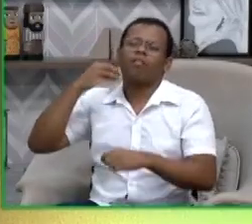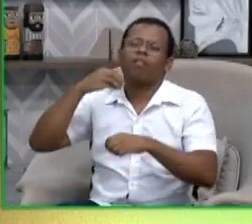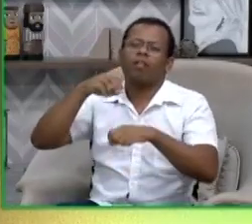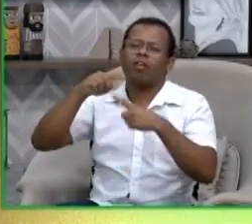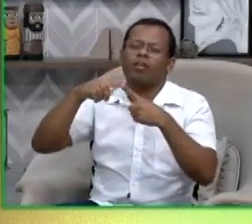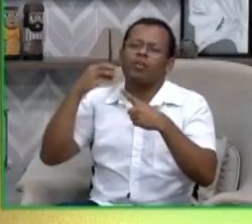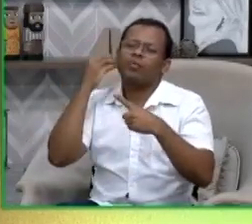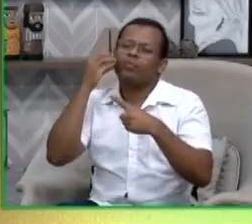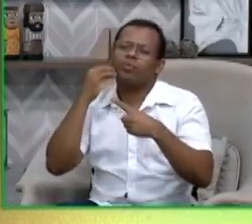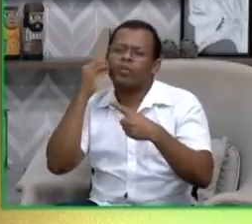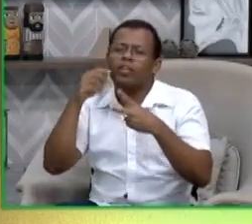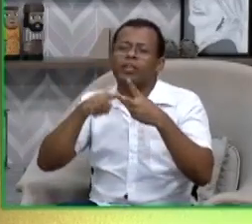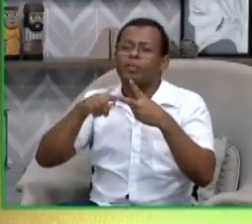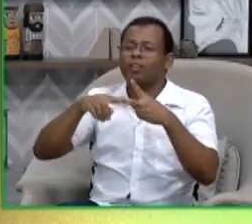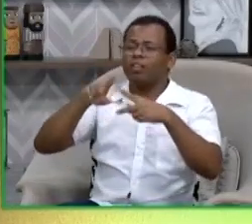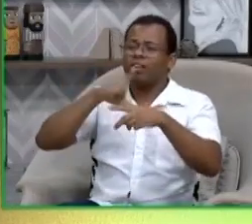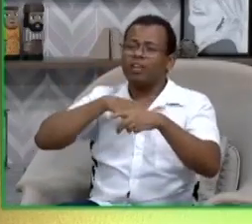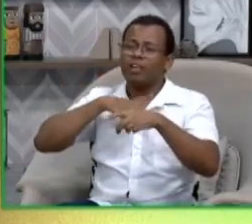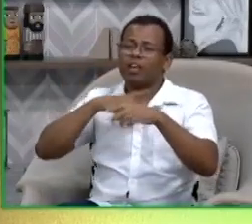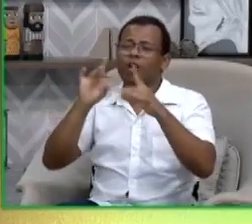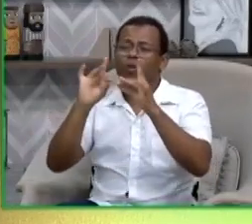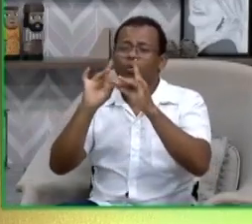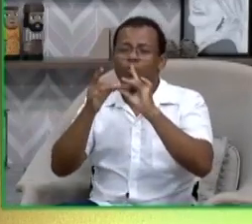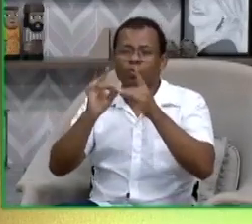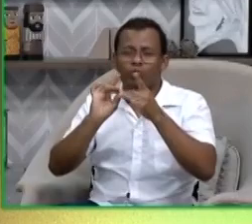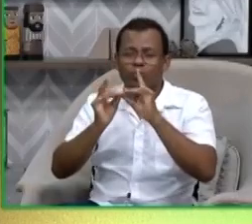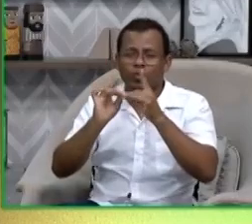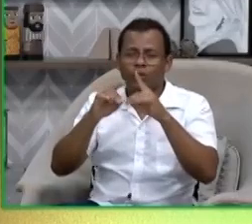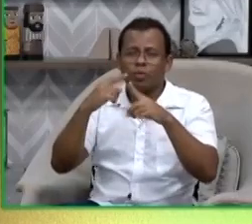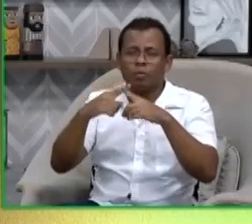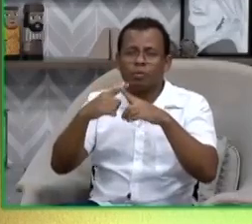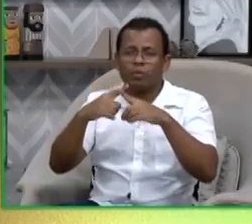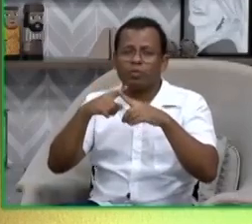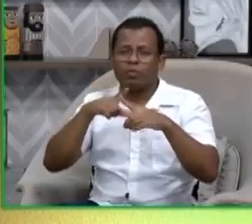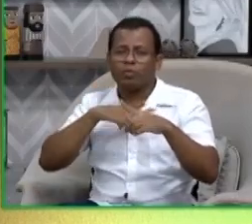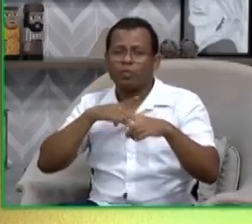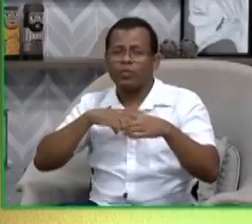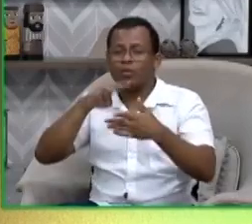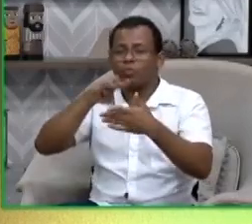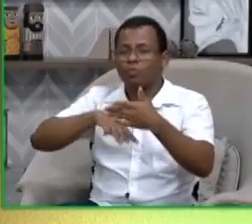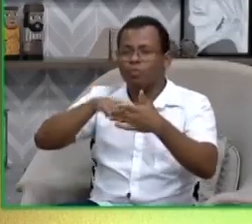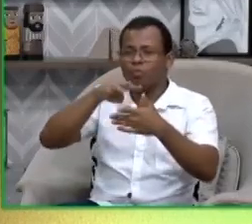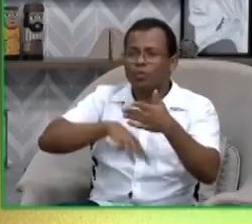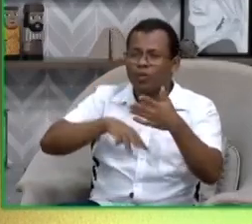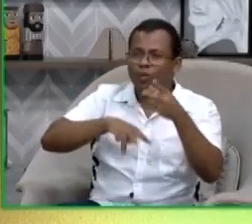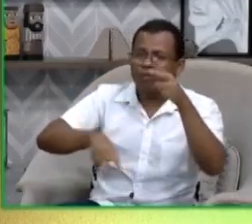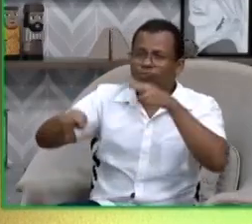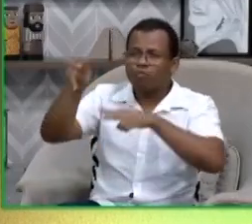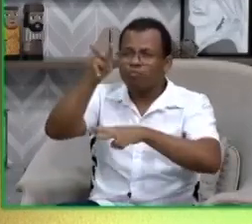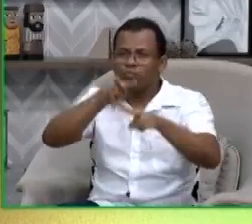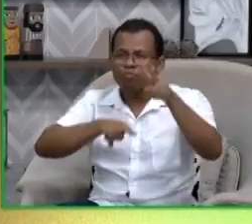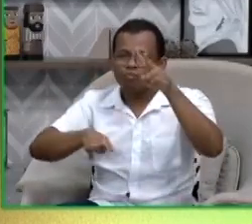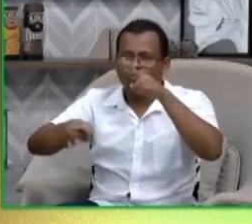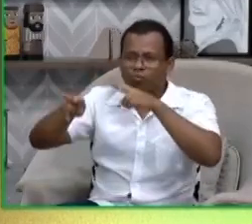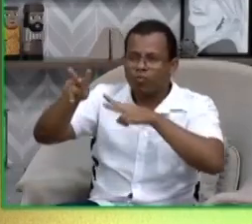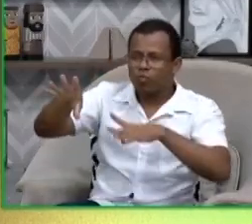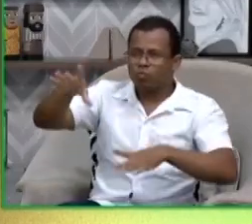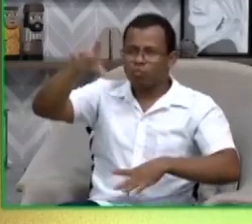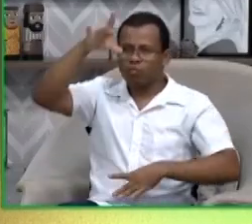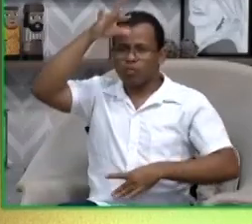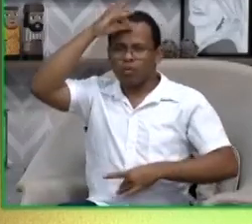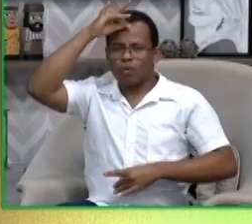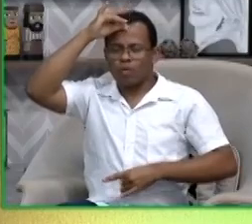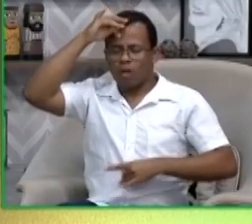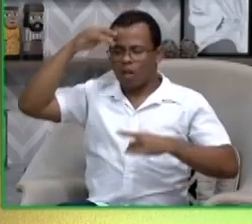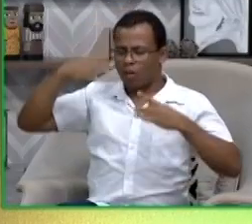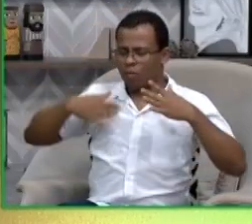e trazer também a oficina, porque a gente vai estar trabalhando com um tipo de método do visual vernacular, que é a performance do corpo.